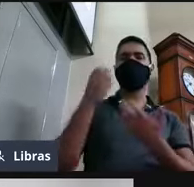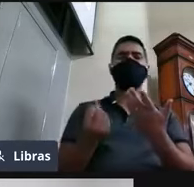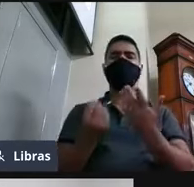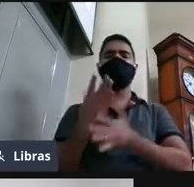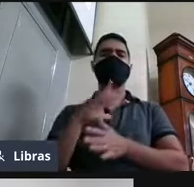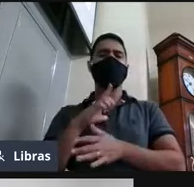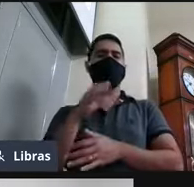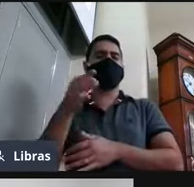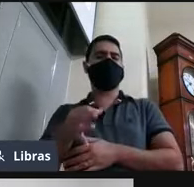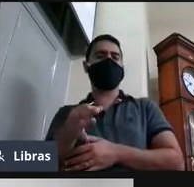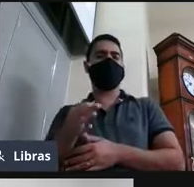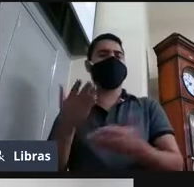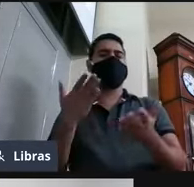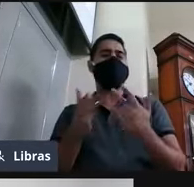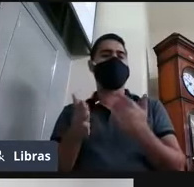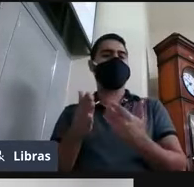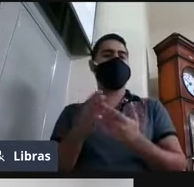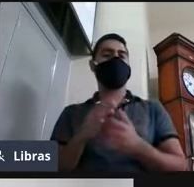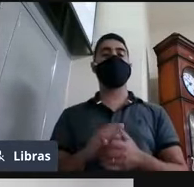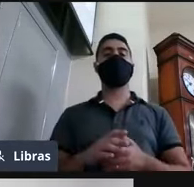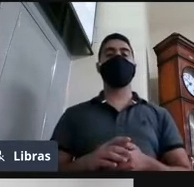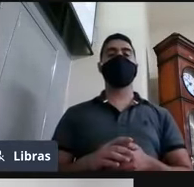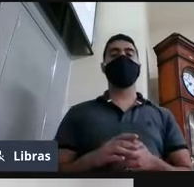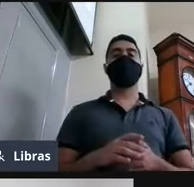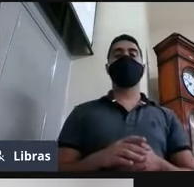que essa vai ser a última vez e vão ser sanadas